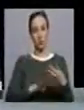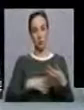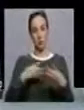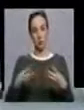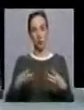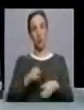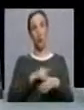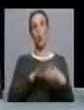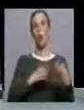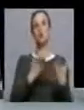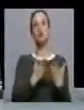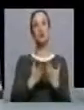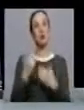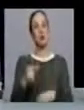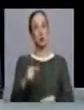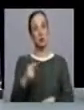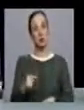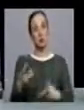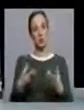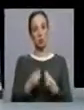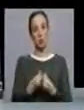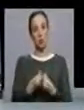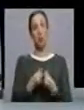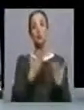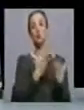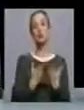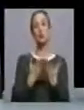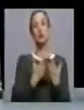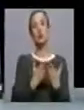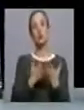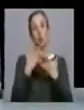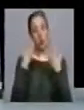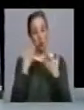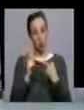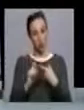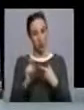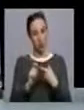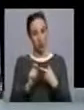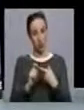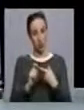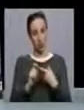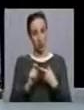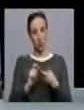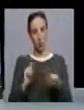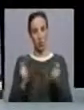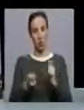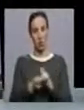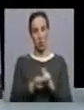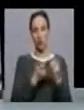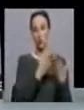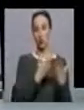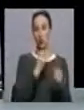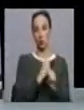um horário de estudo ao colocar o estudo ambiente específico a alternância em estudo e ao trabalho